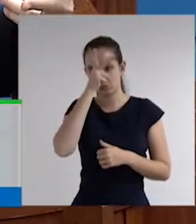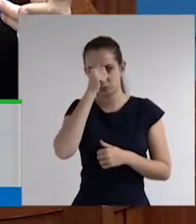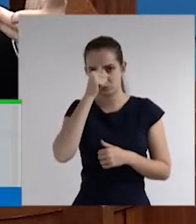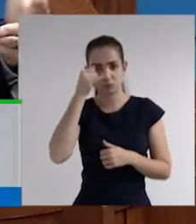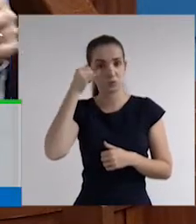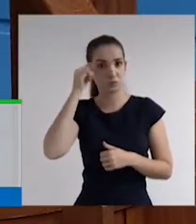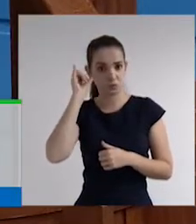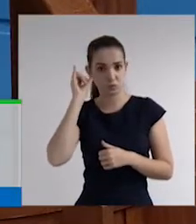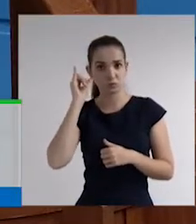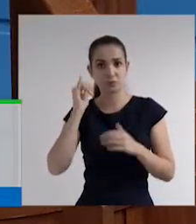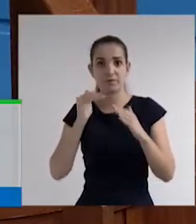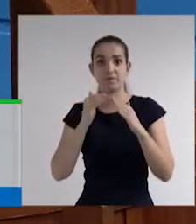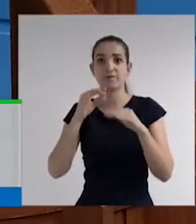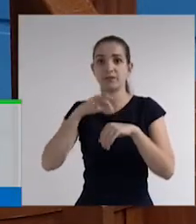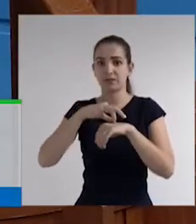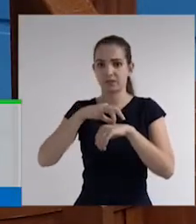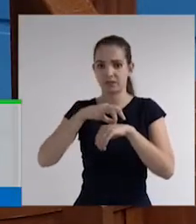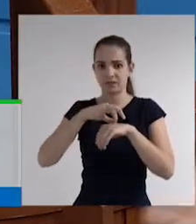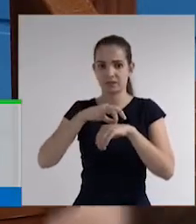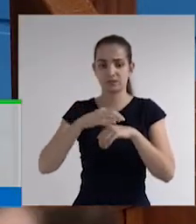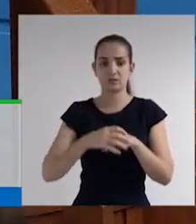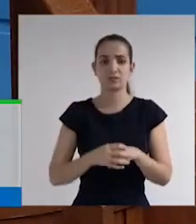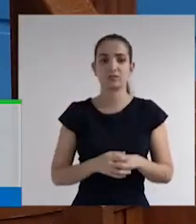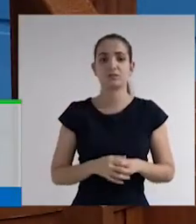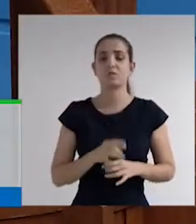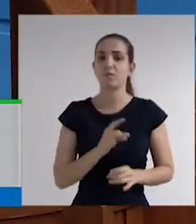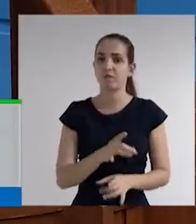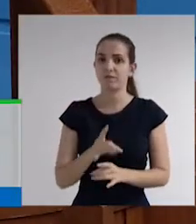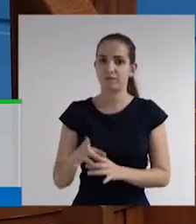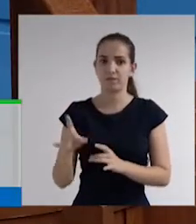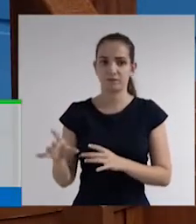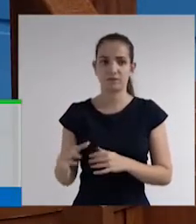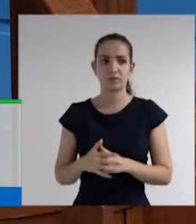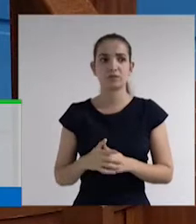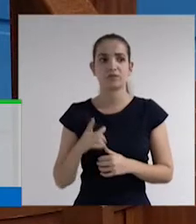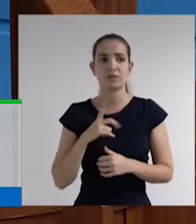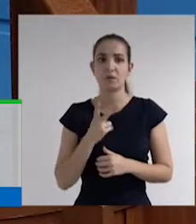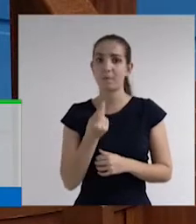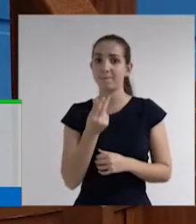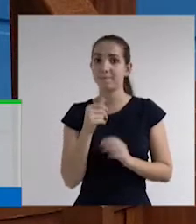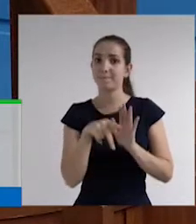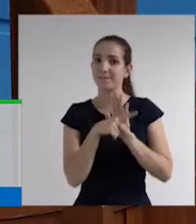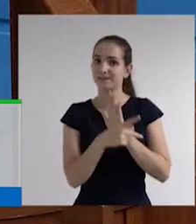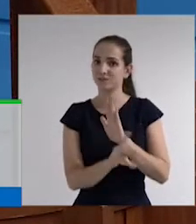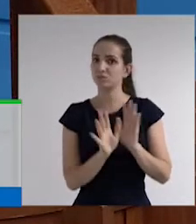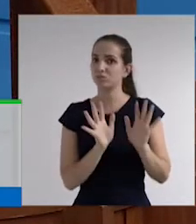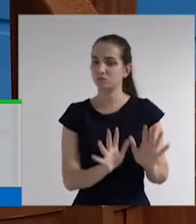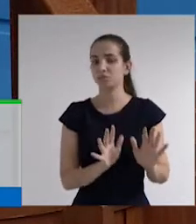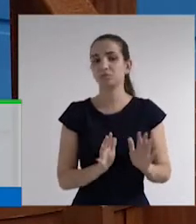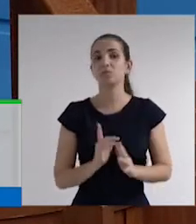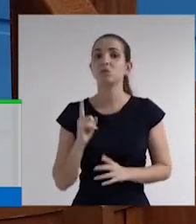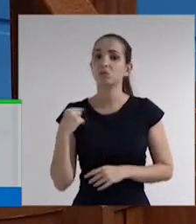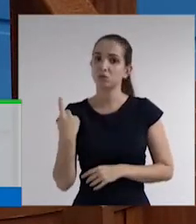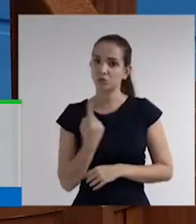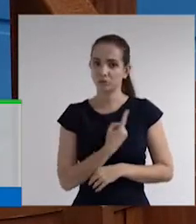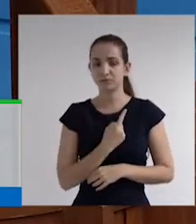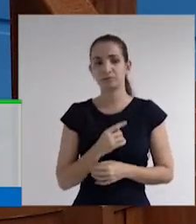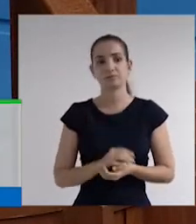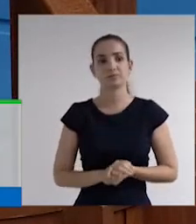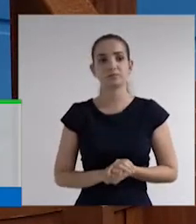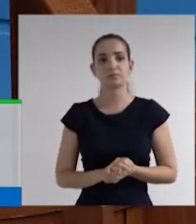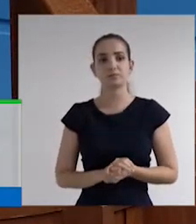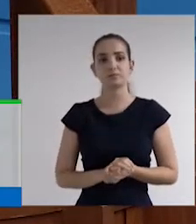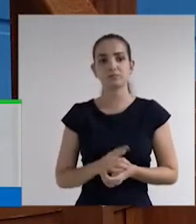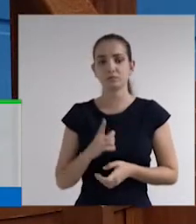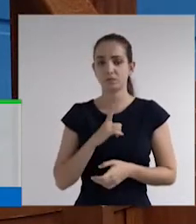de bovino vão ter exatamente um preço definido. Nós, que temos